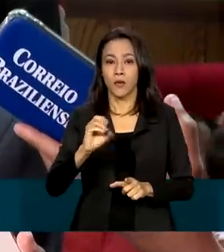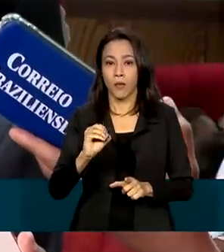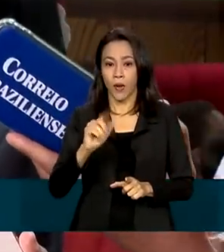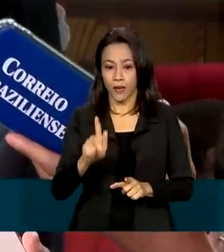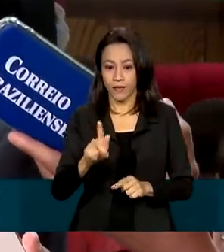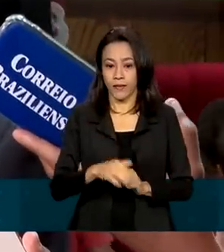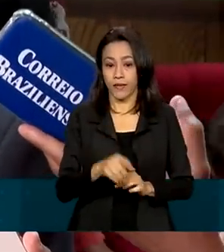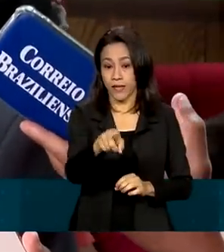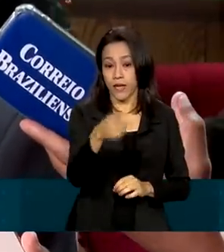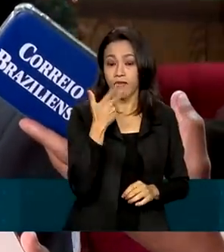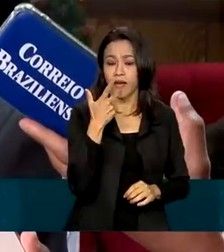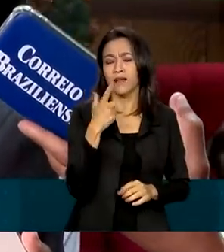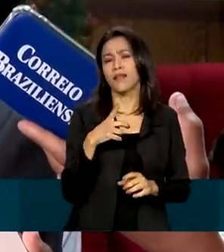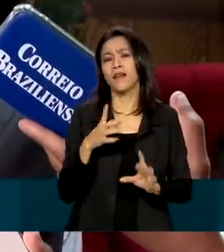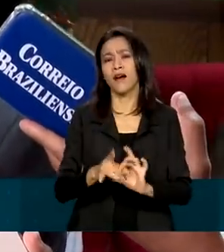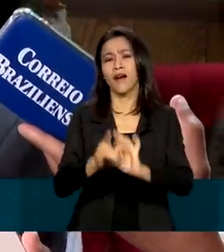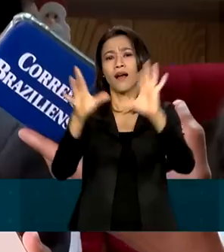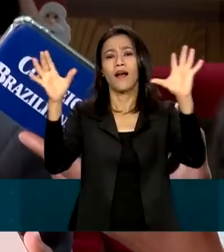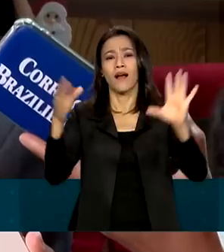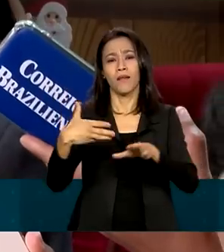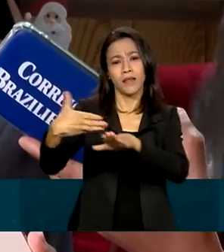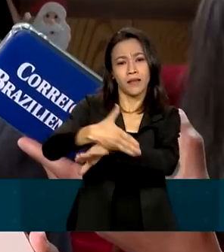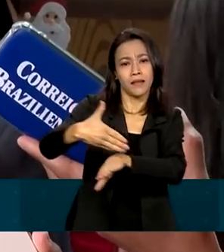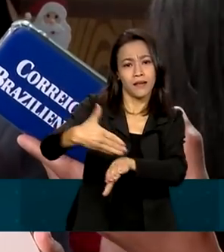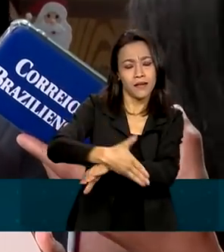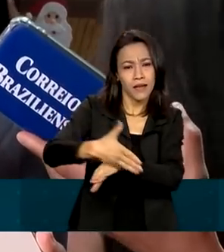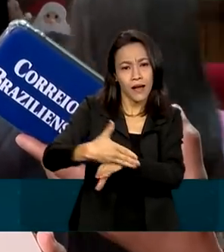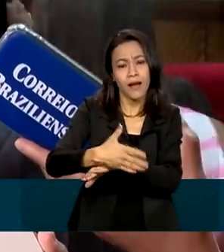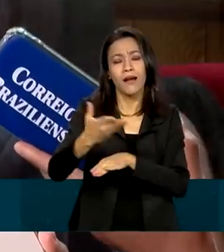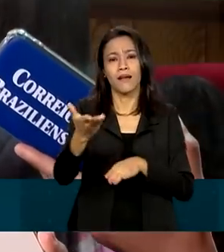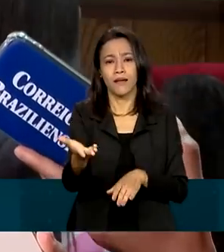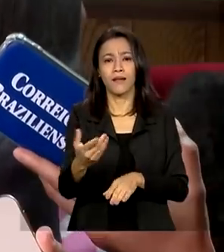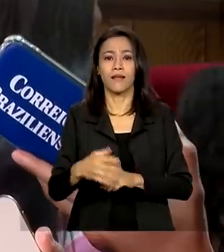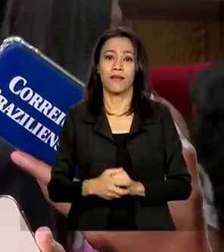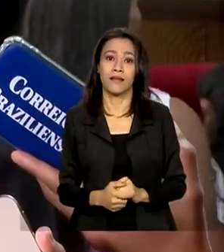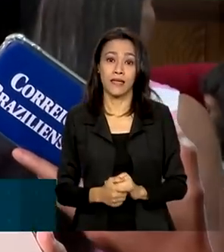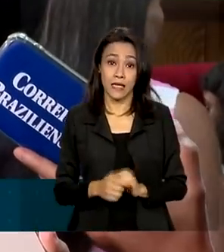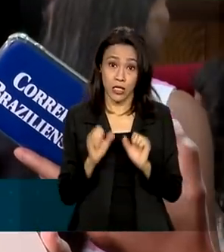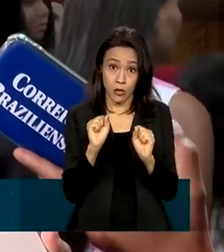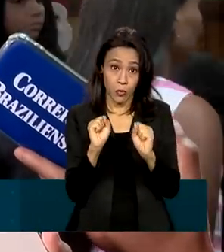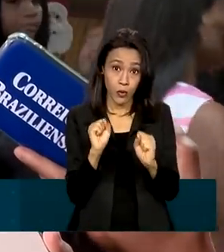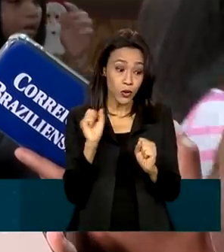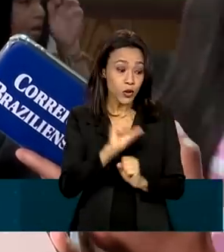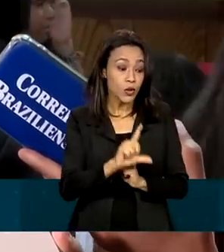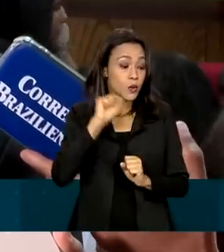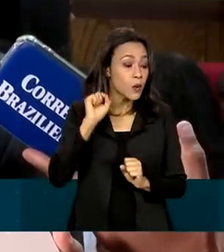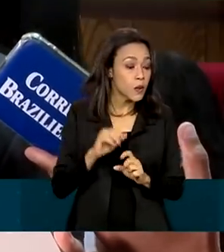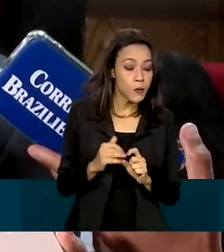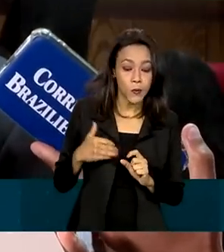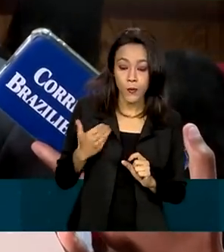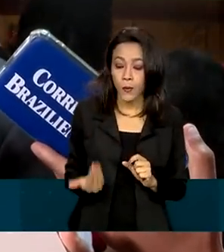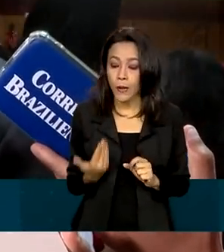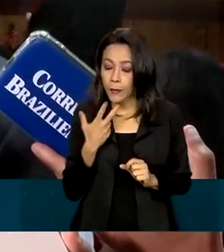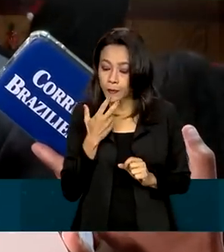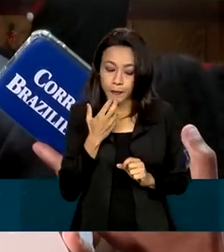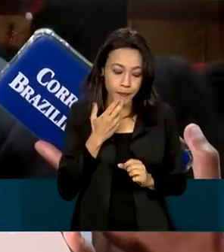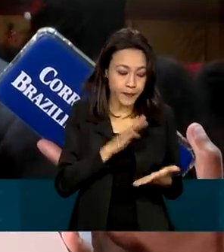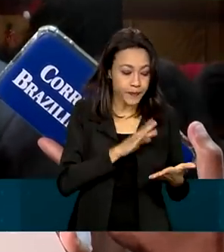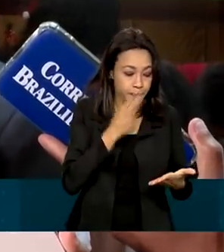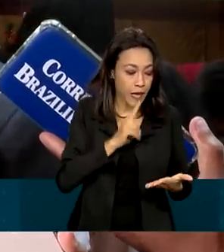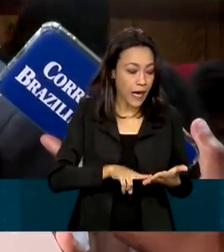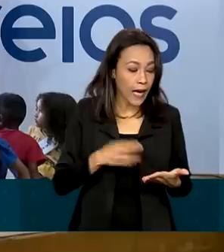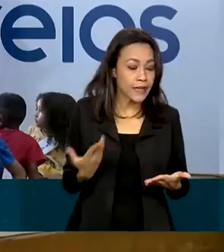as pessoas acessam ali e podem fazer a sua escolha, a sua opção, escolher a carta